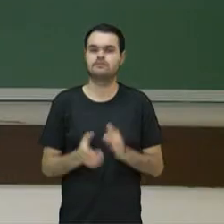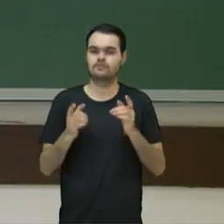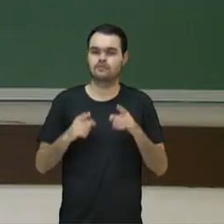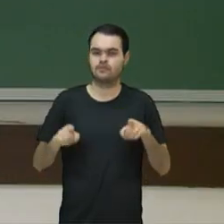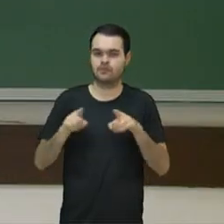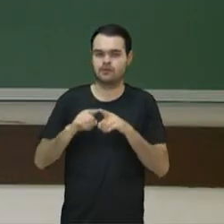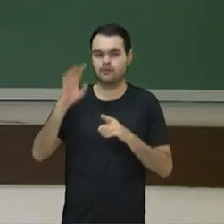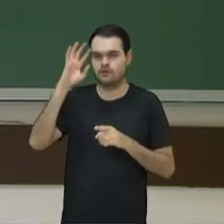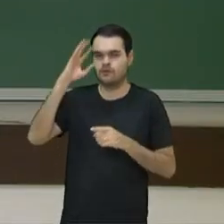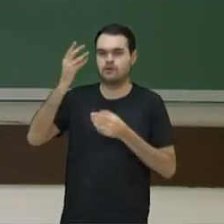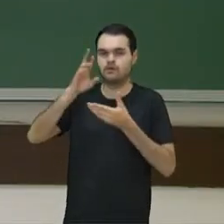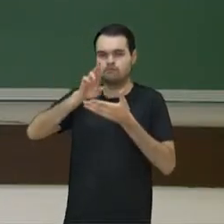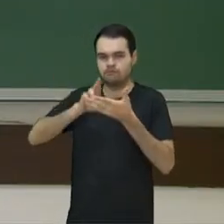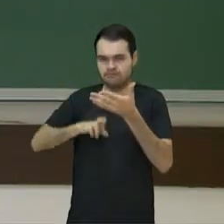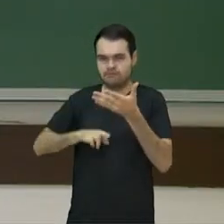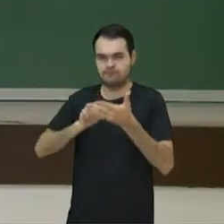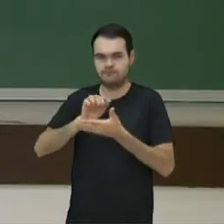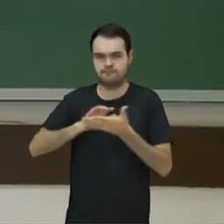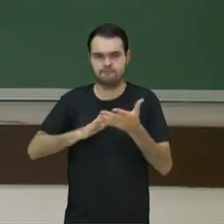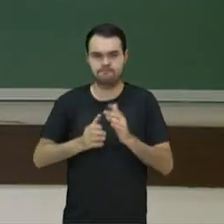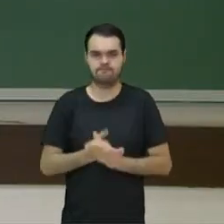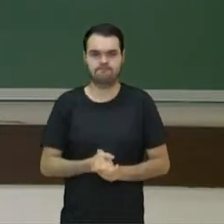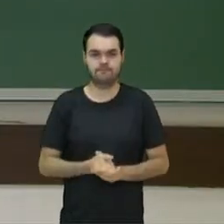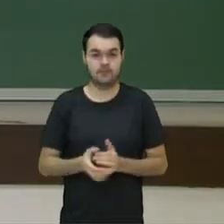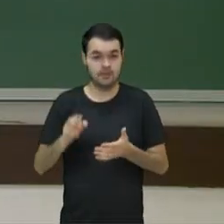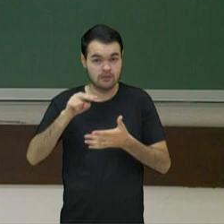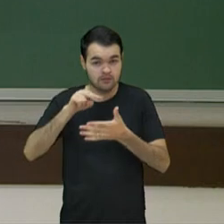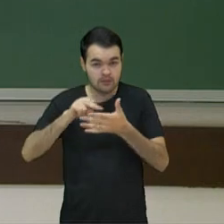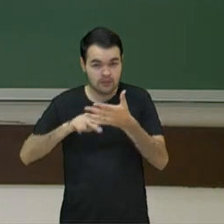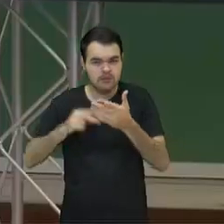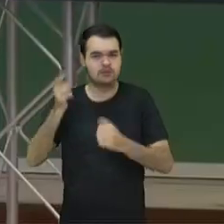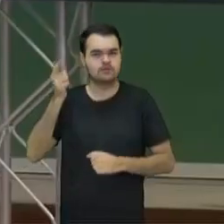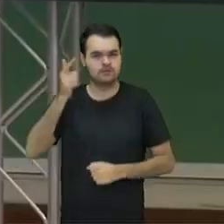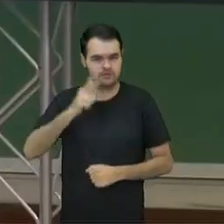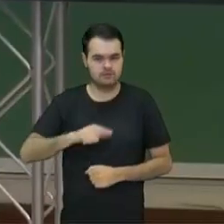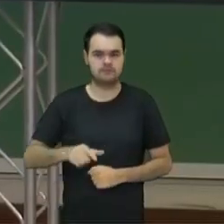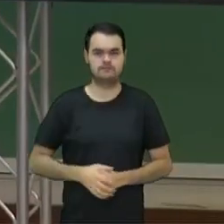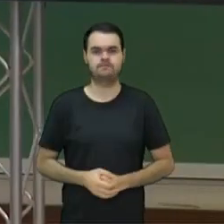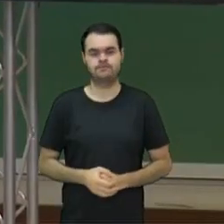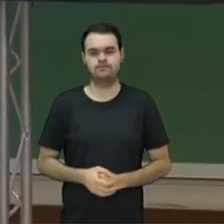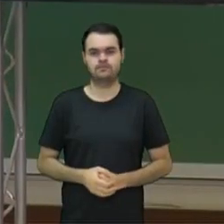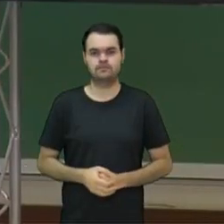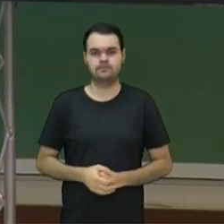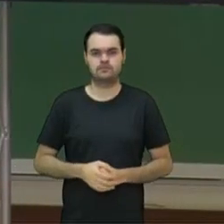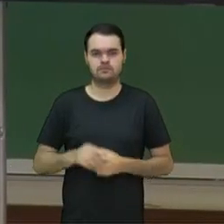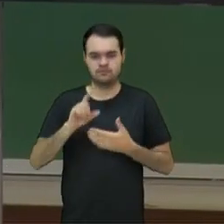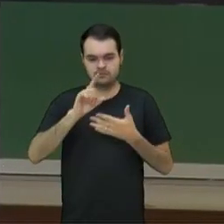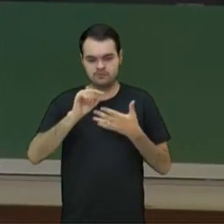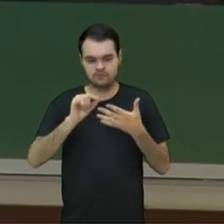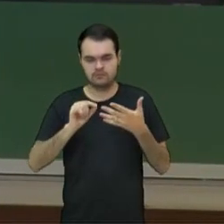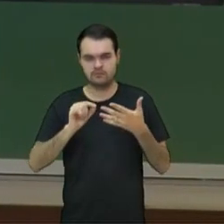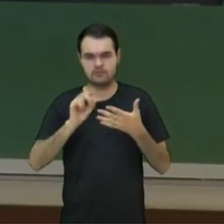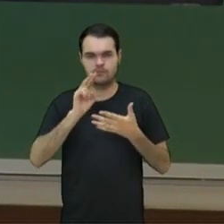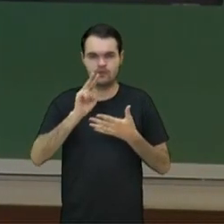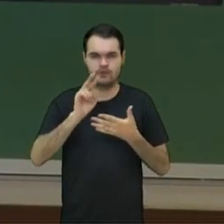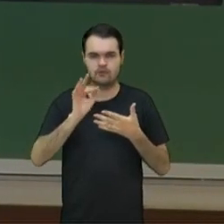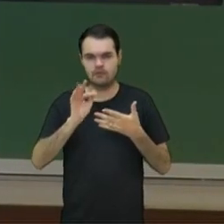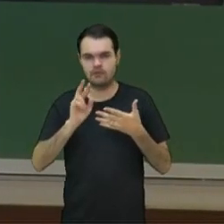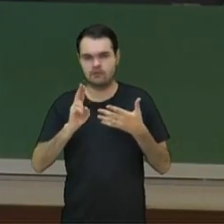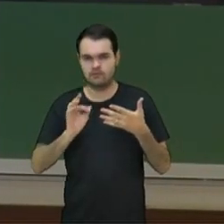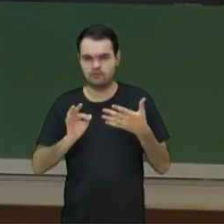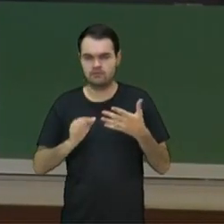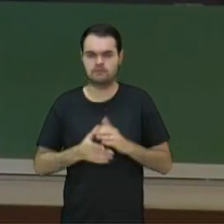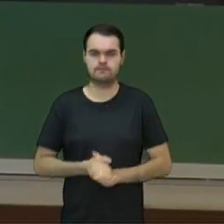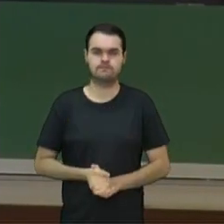Voltando na resolução do exercício, então, nós vamos ler novamente aqui o exercício. Assinale verdadeiro ou falso para os itens a